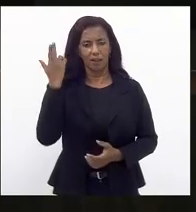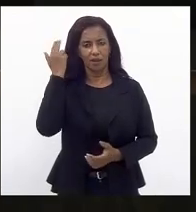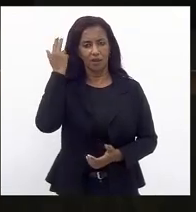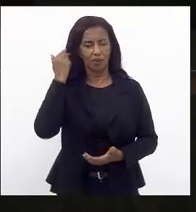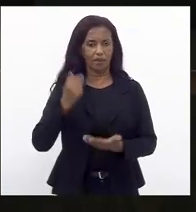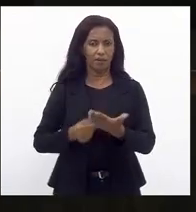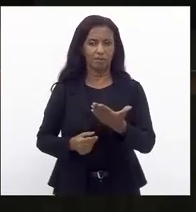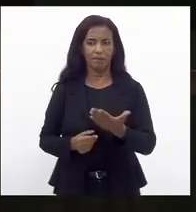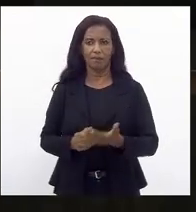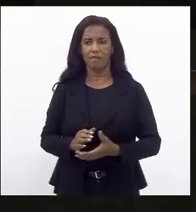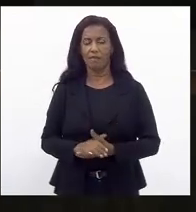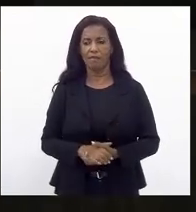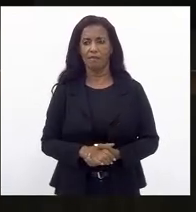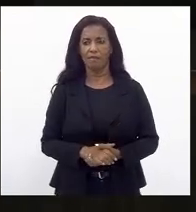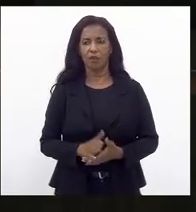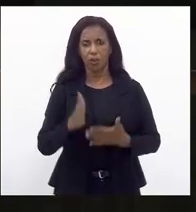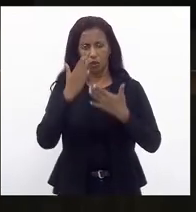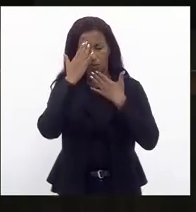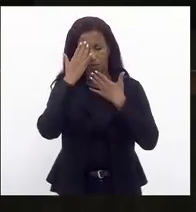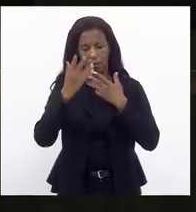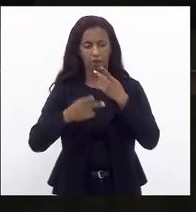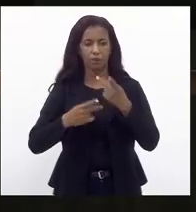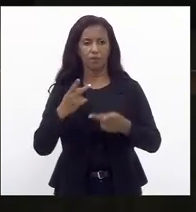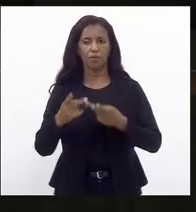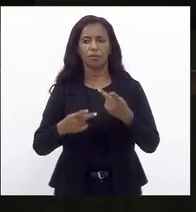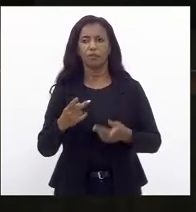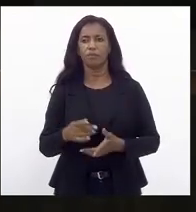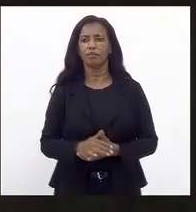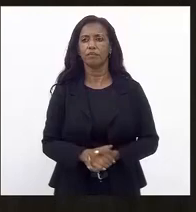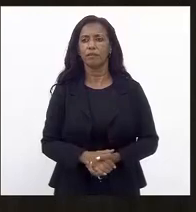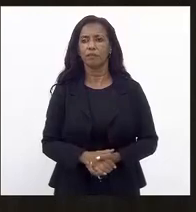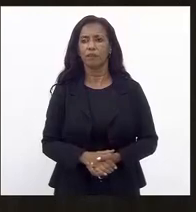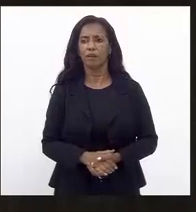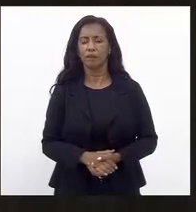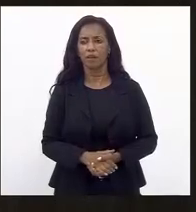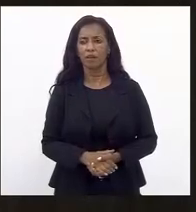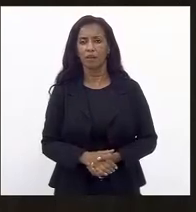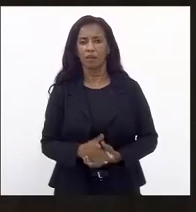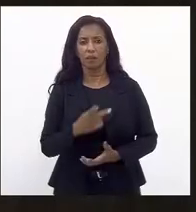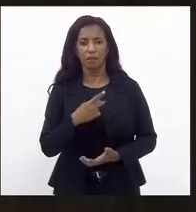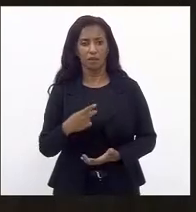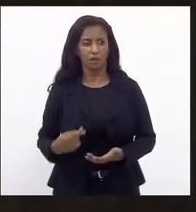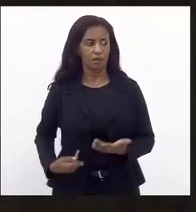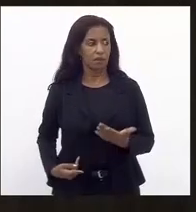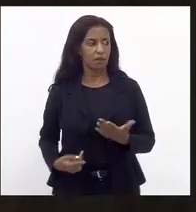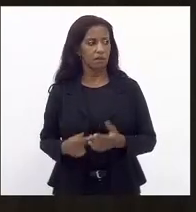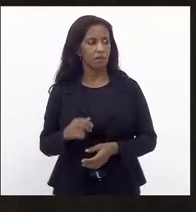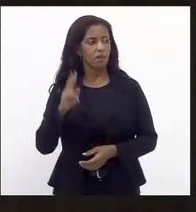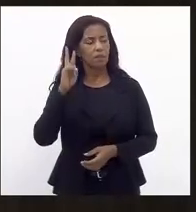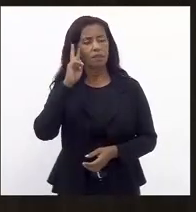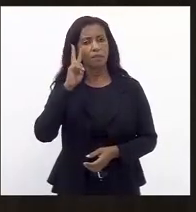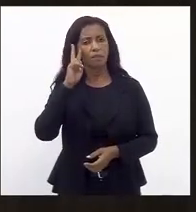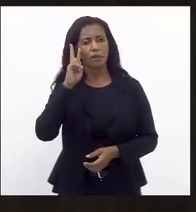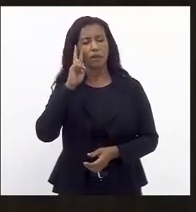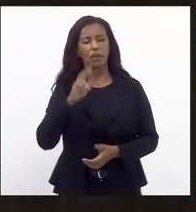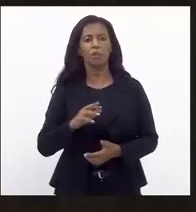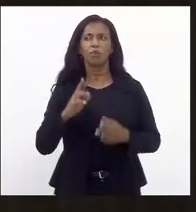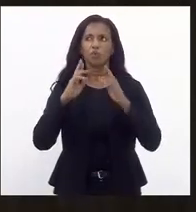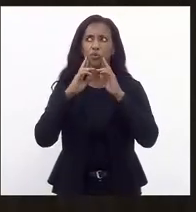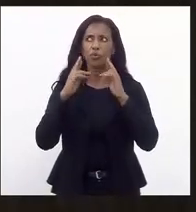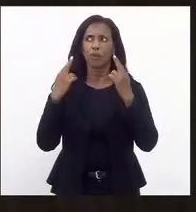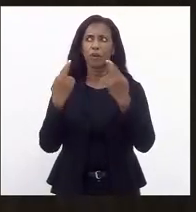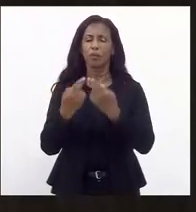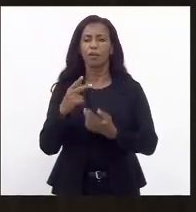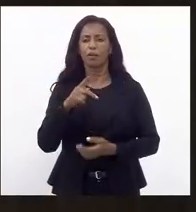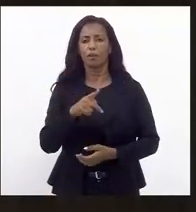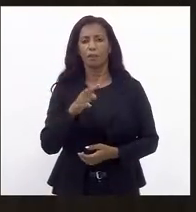Aliomar e obrigado pelas palavras Presidente eu me lembro de uma reunião